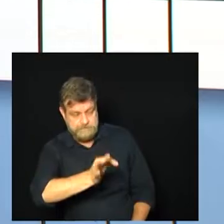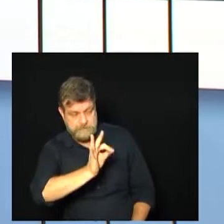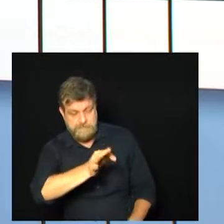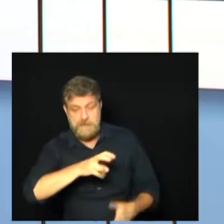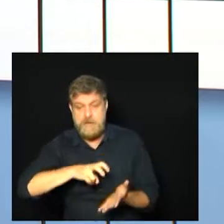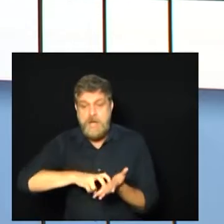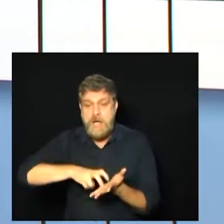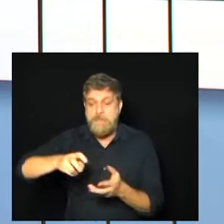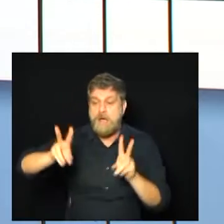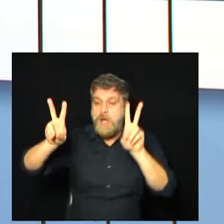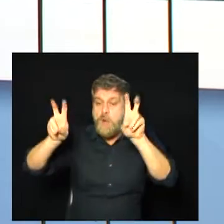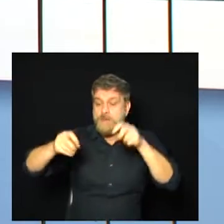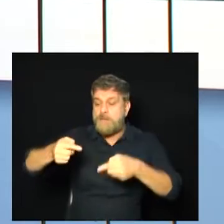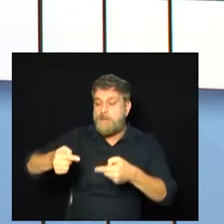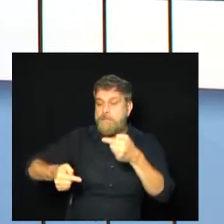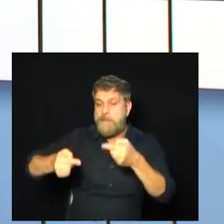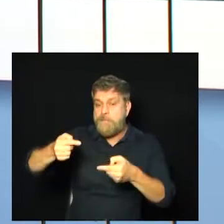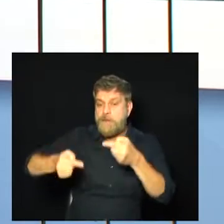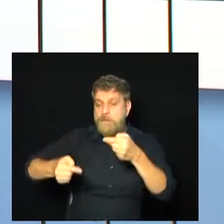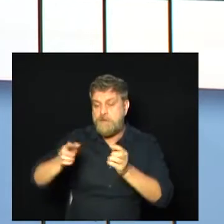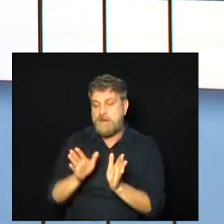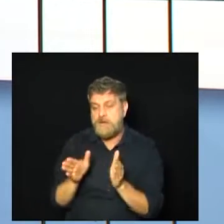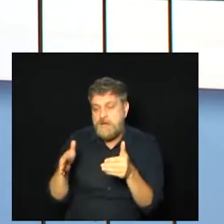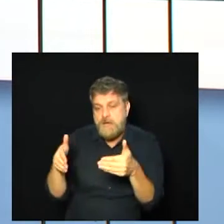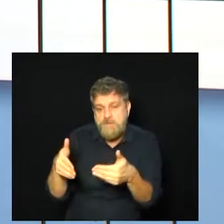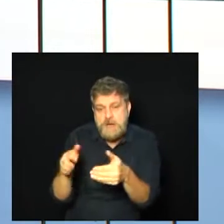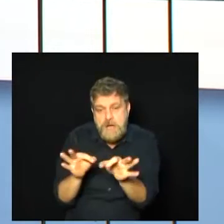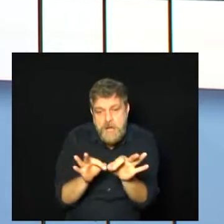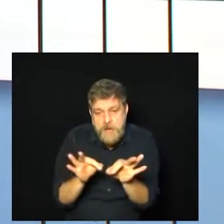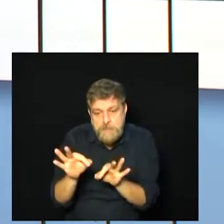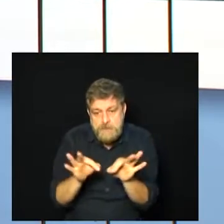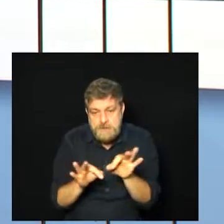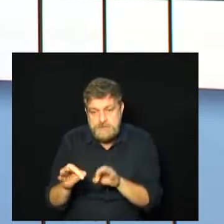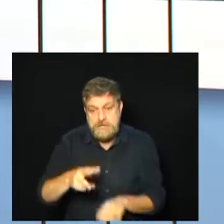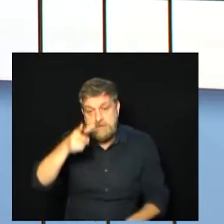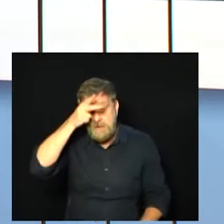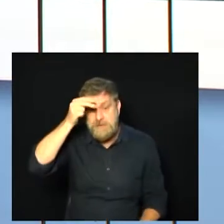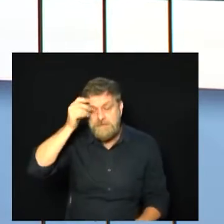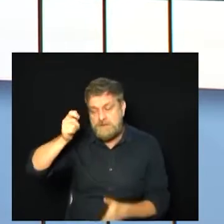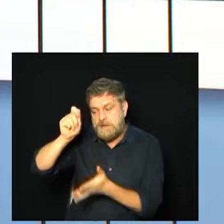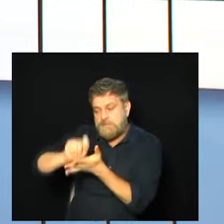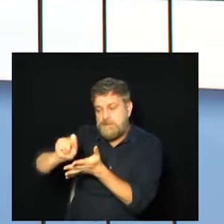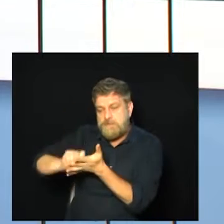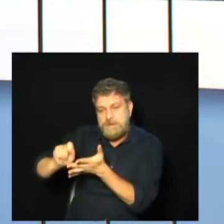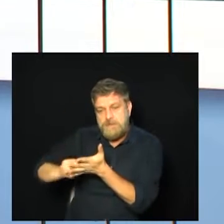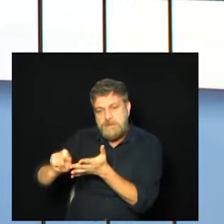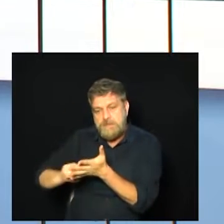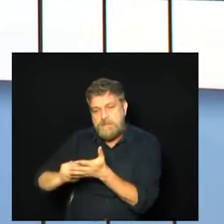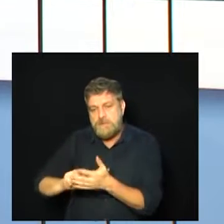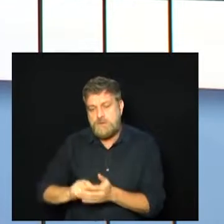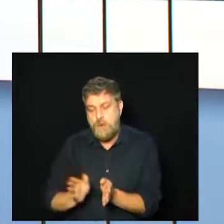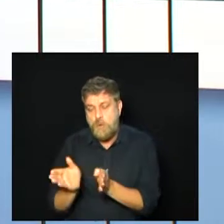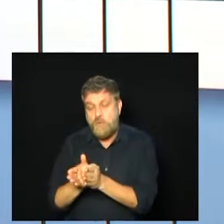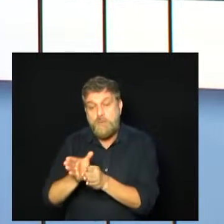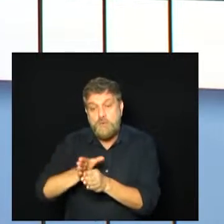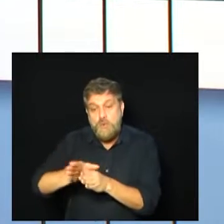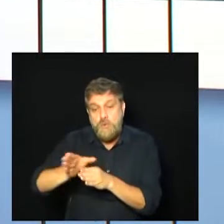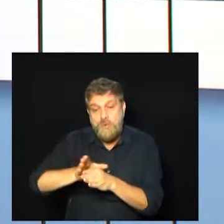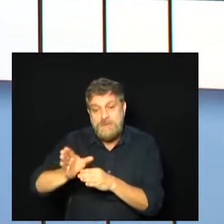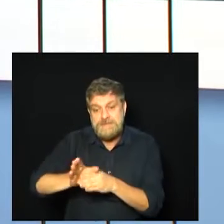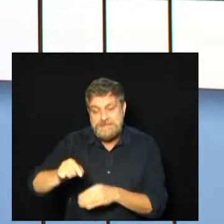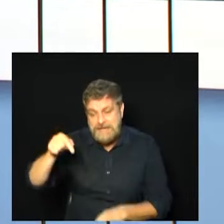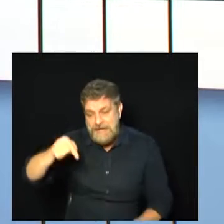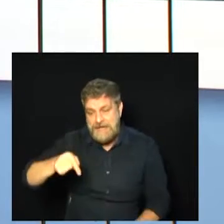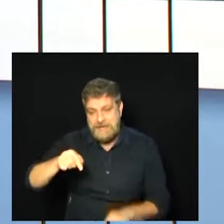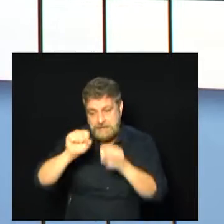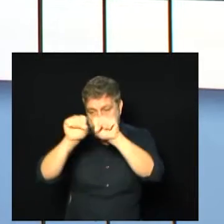a discussão foi em torno do projeto de autoria do prefeito que trata do Conselho Local da Rede Mário